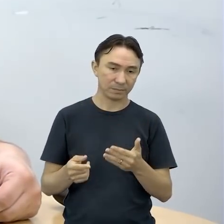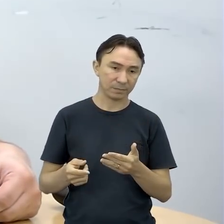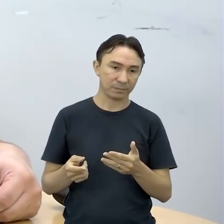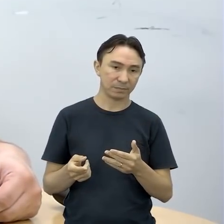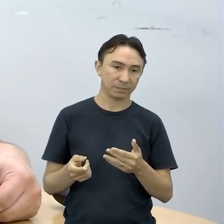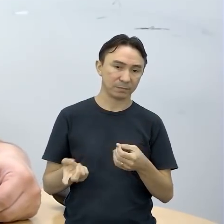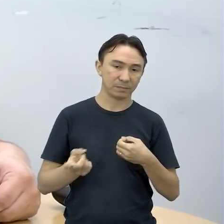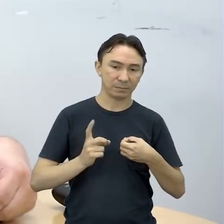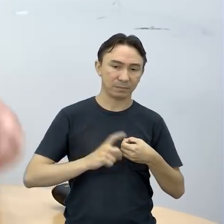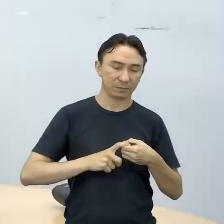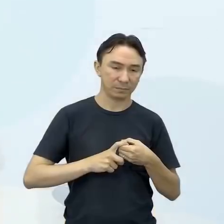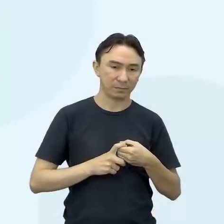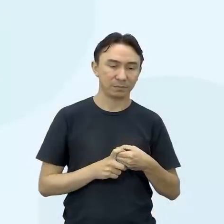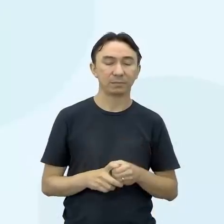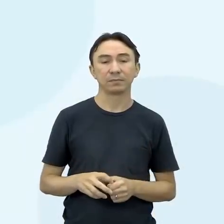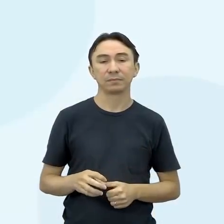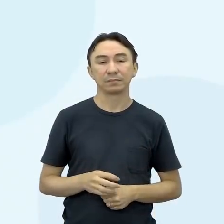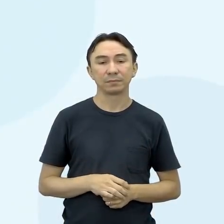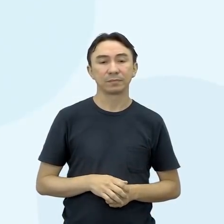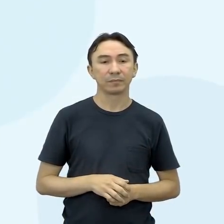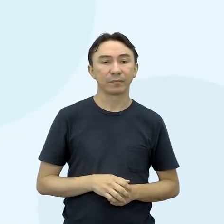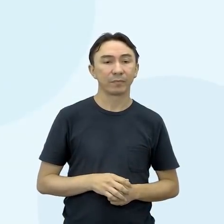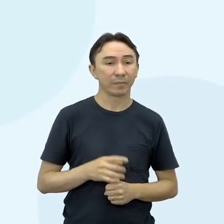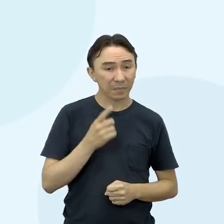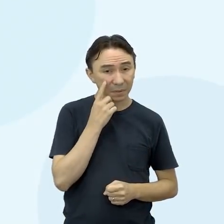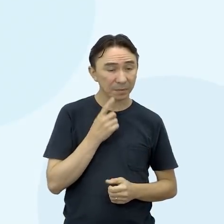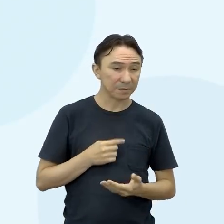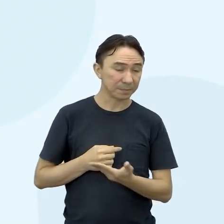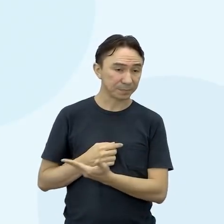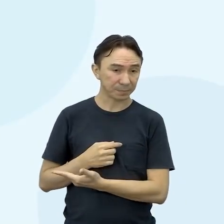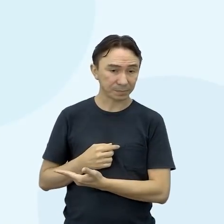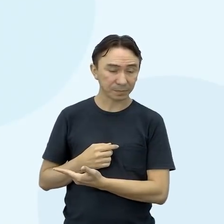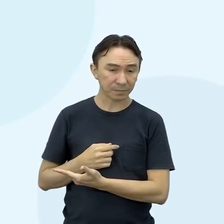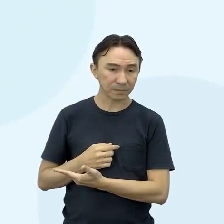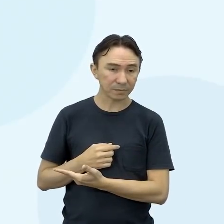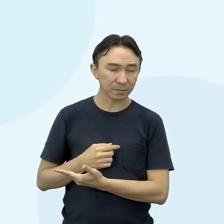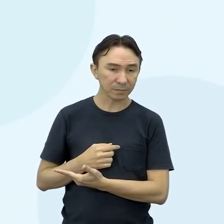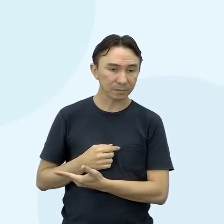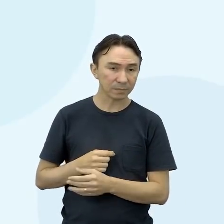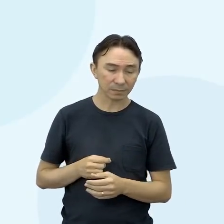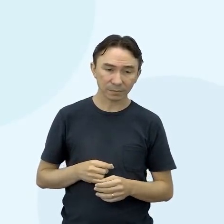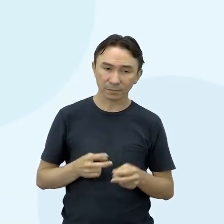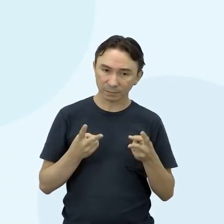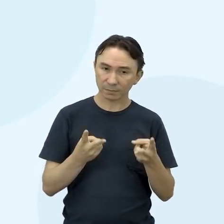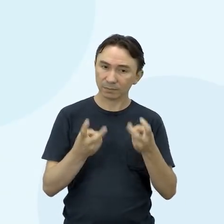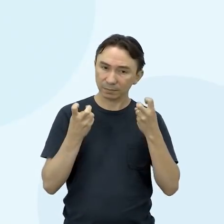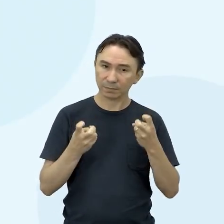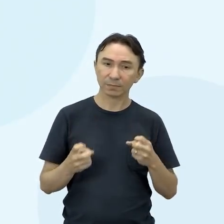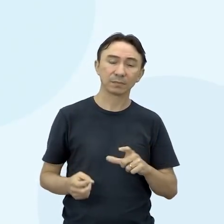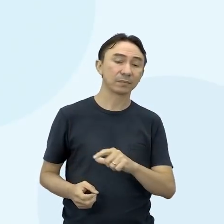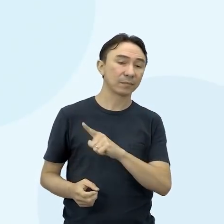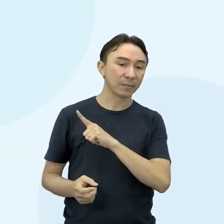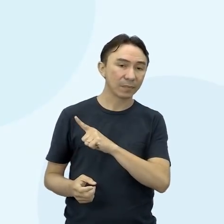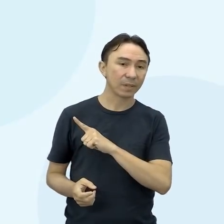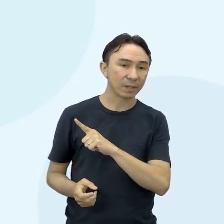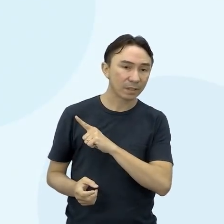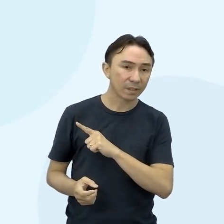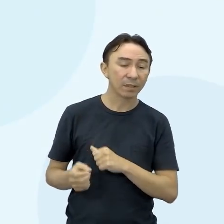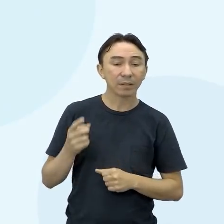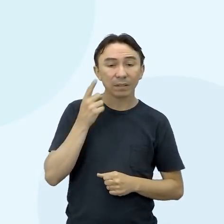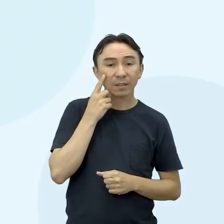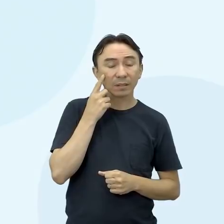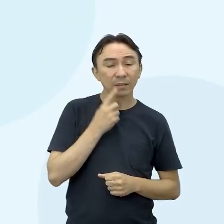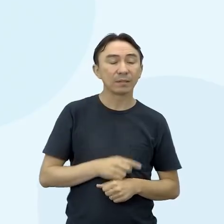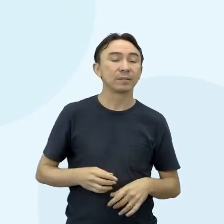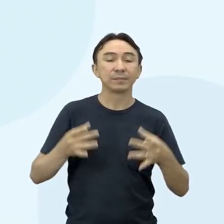outro. Esse. Se vocês observarem, né, aqui tem a integração detalhada de como